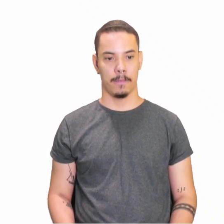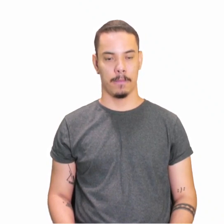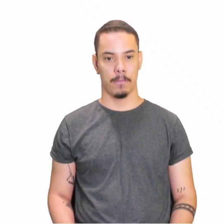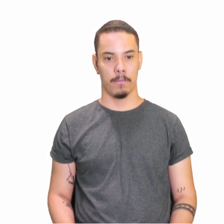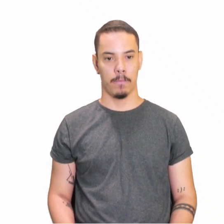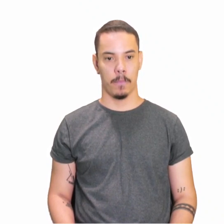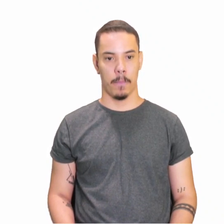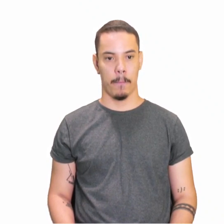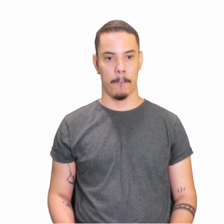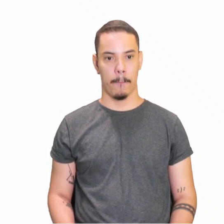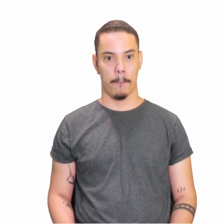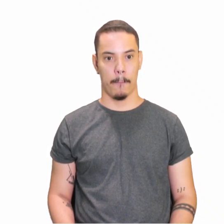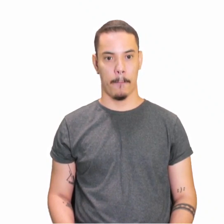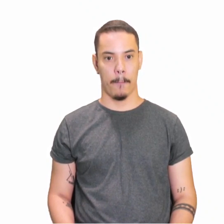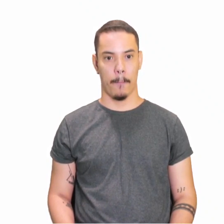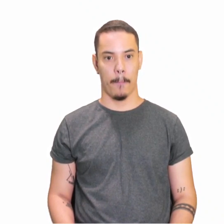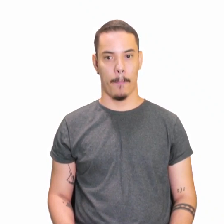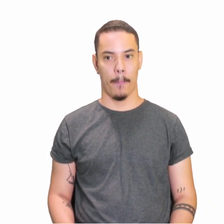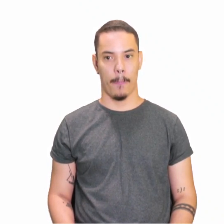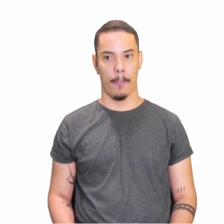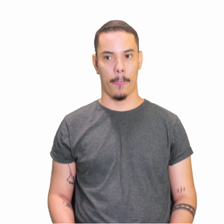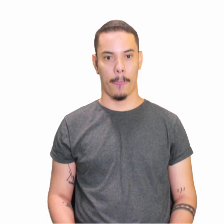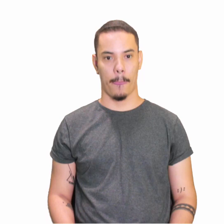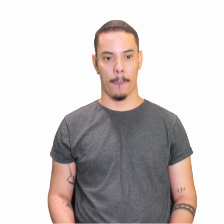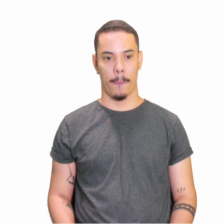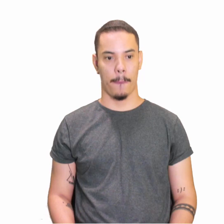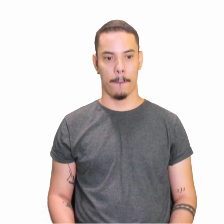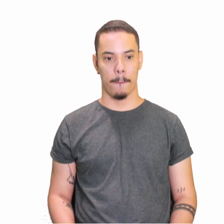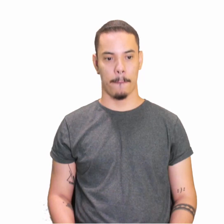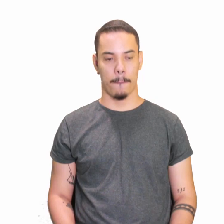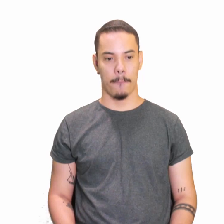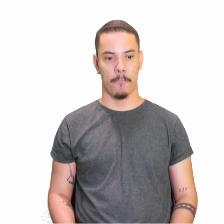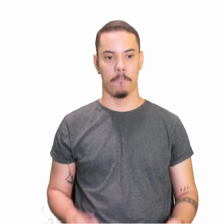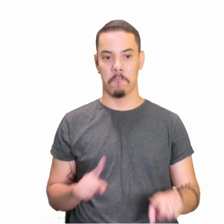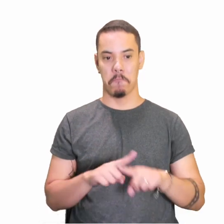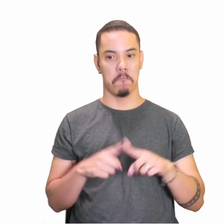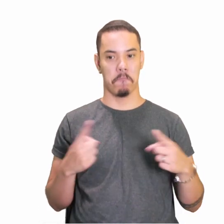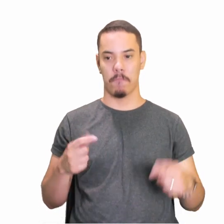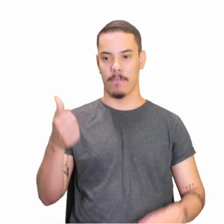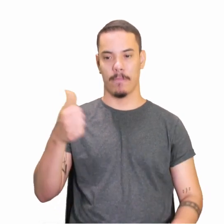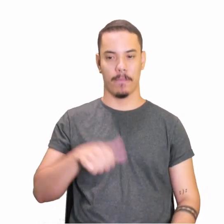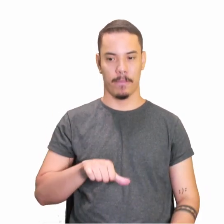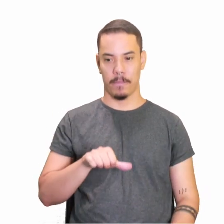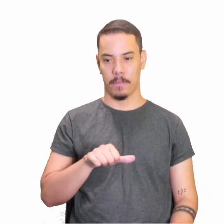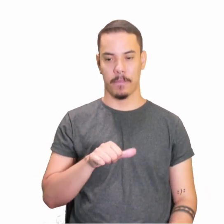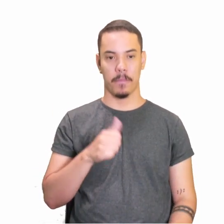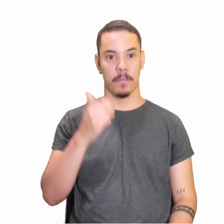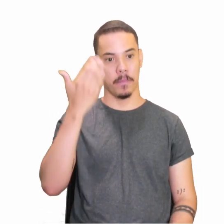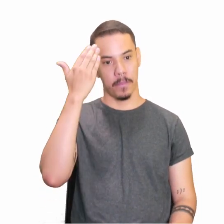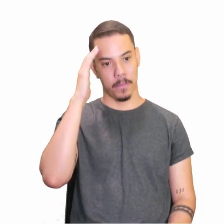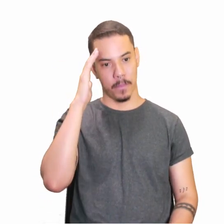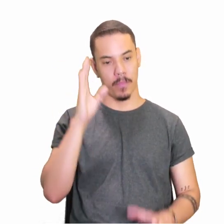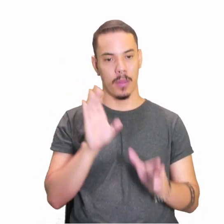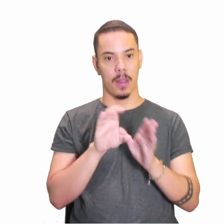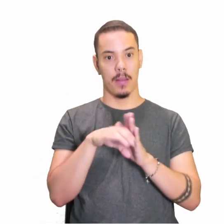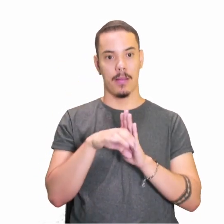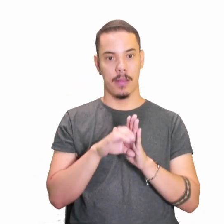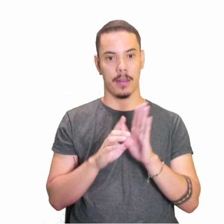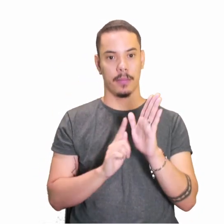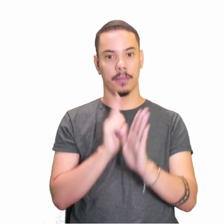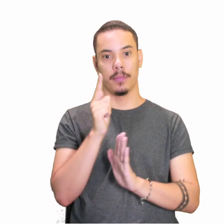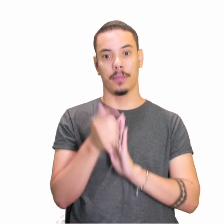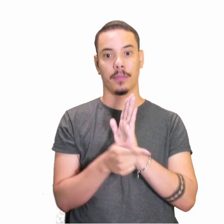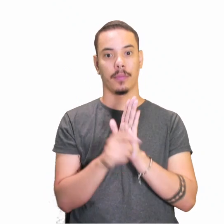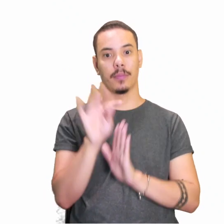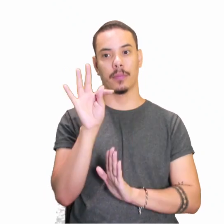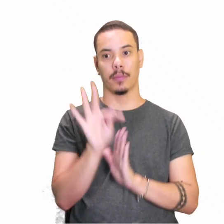lá, será que deu certo? Vamos ver. Beleza. Então, a gente tem o seguinte, entender o conceito dos gêneros